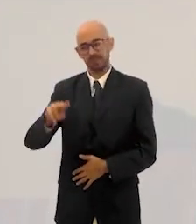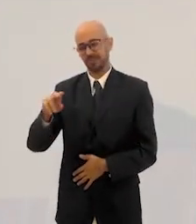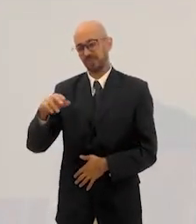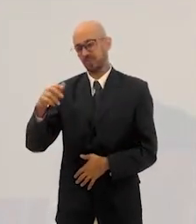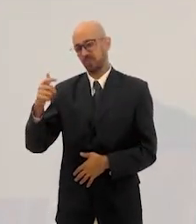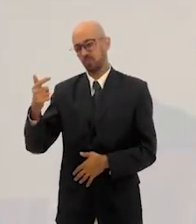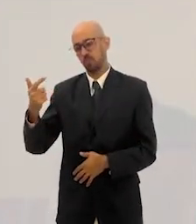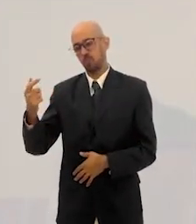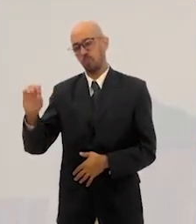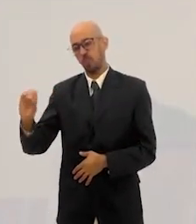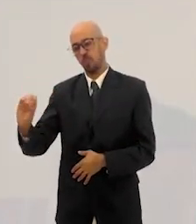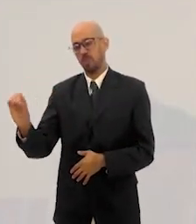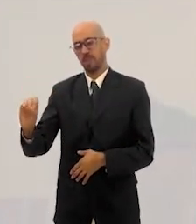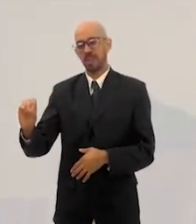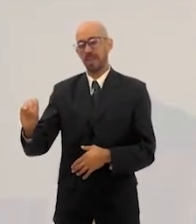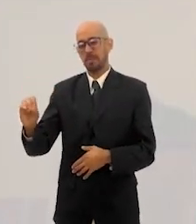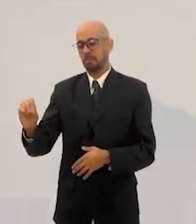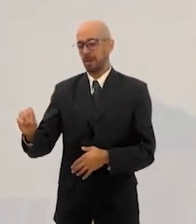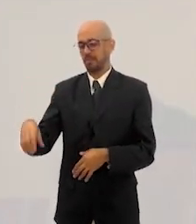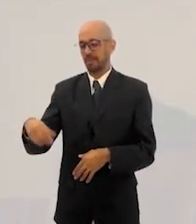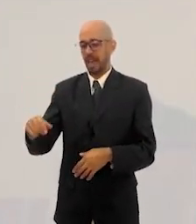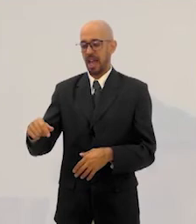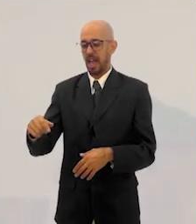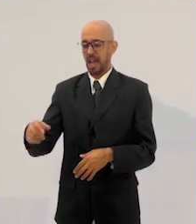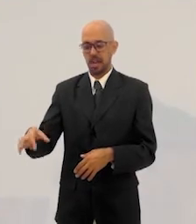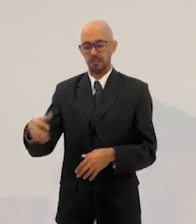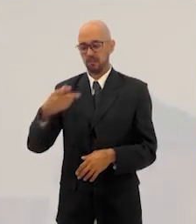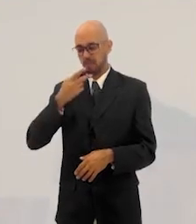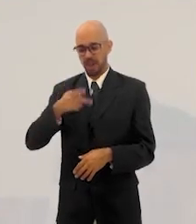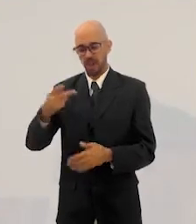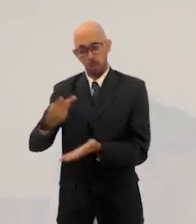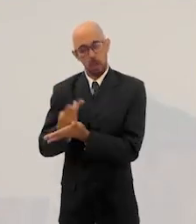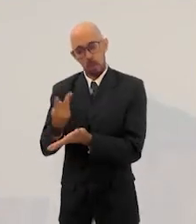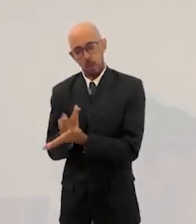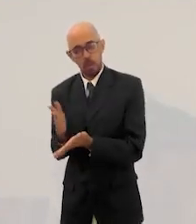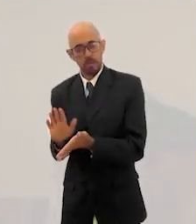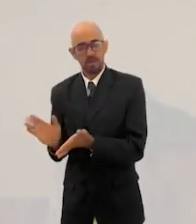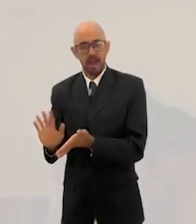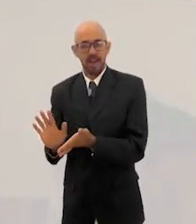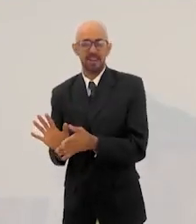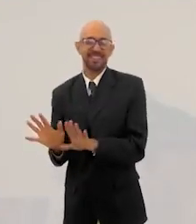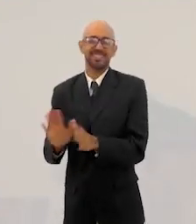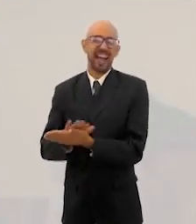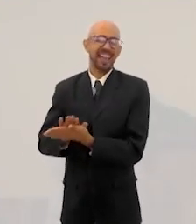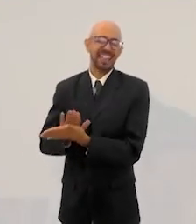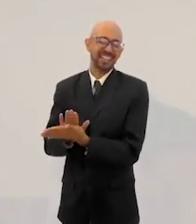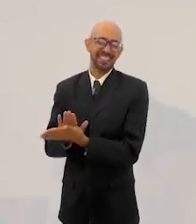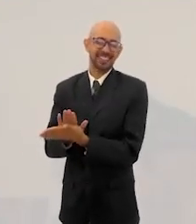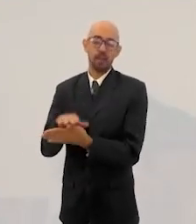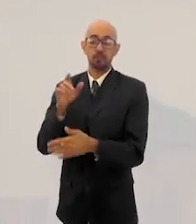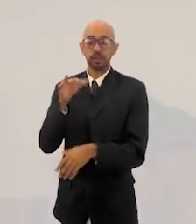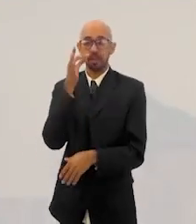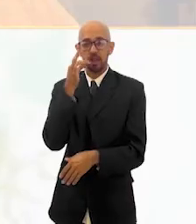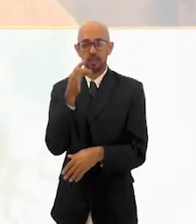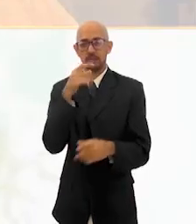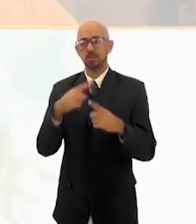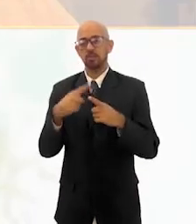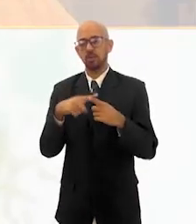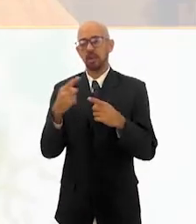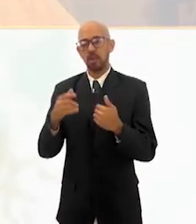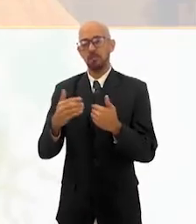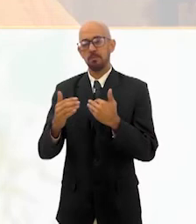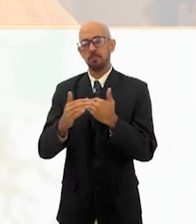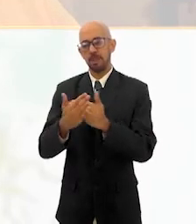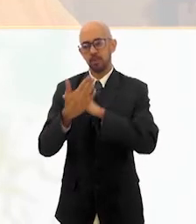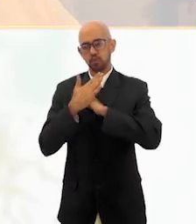ficar chamando atenção, né? Então foi um período que foi interessante essa parte, porque me ajudou